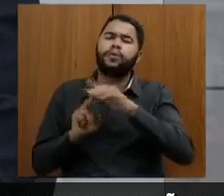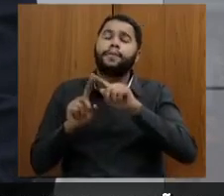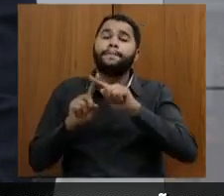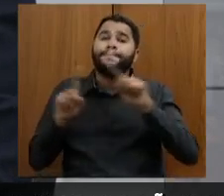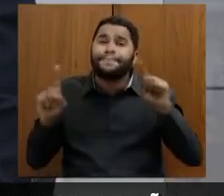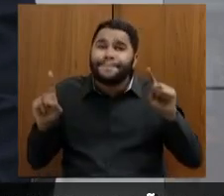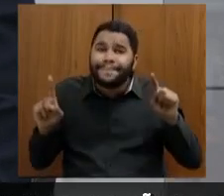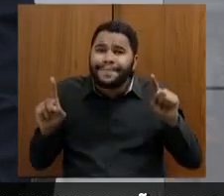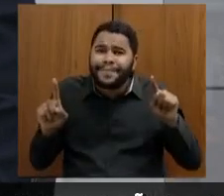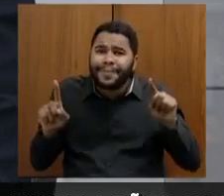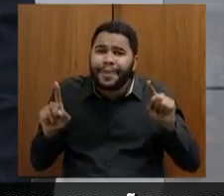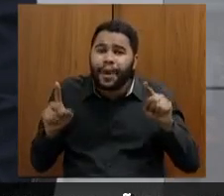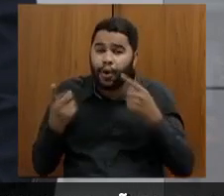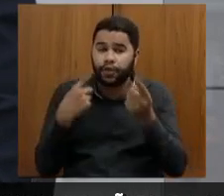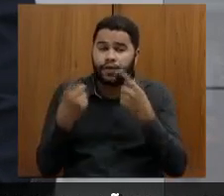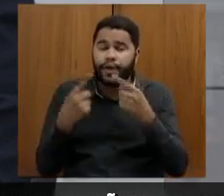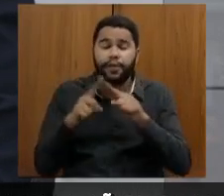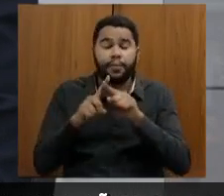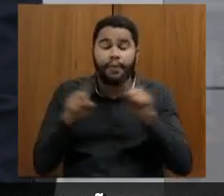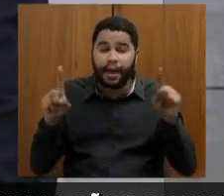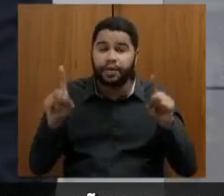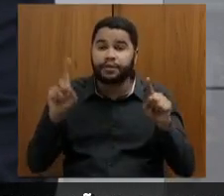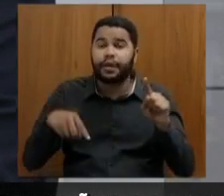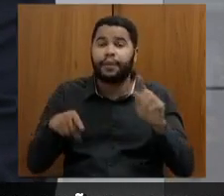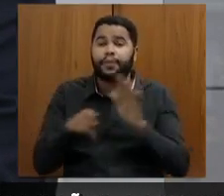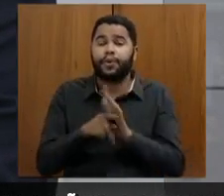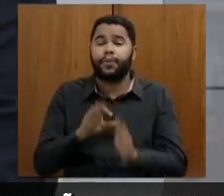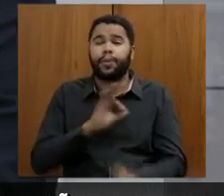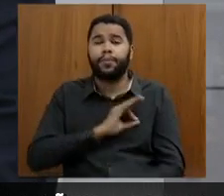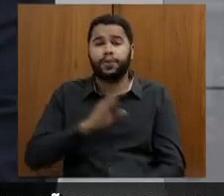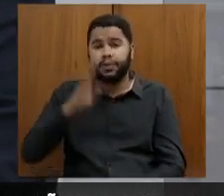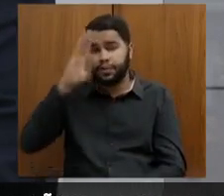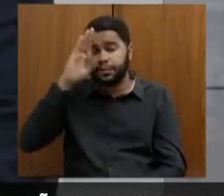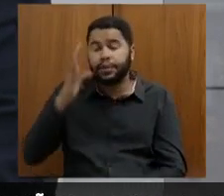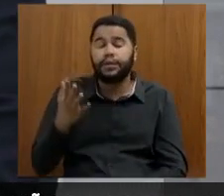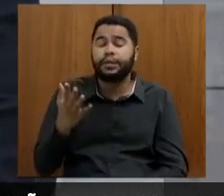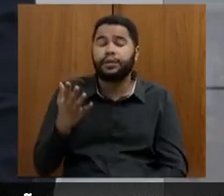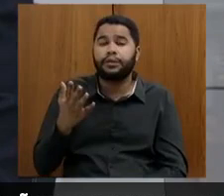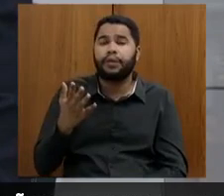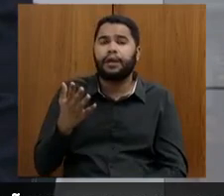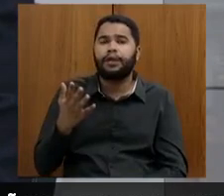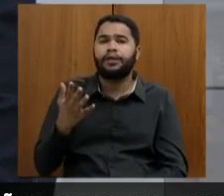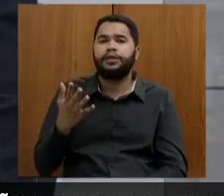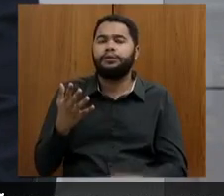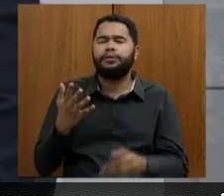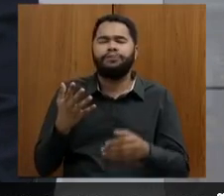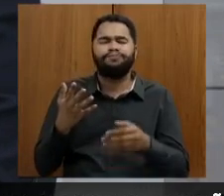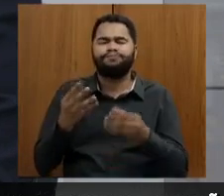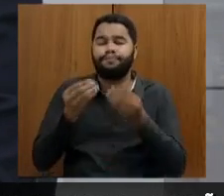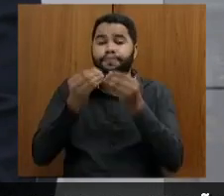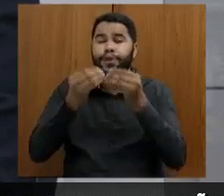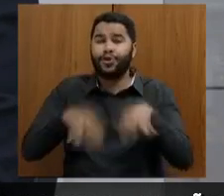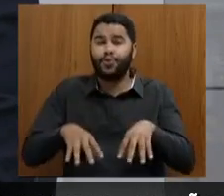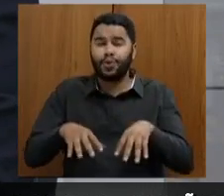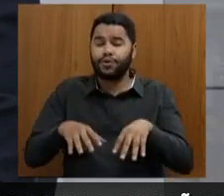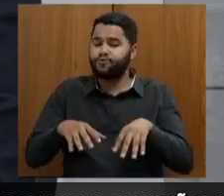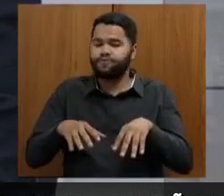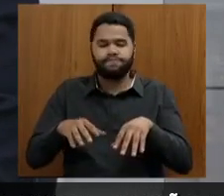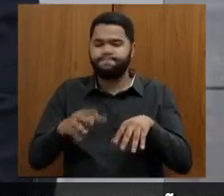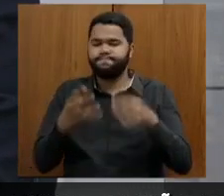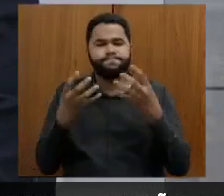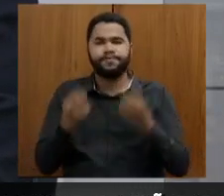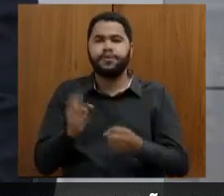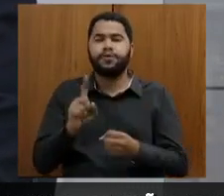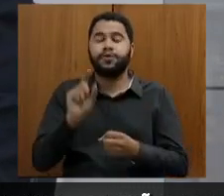mas a polícia militar com a sua competência é quem pediu os maiores desastres para o sul de Minas